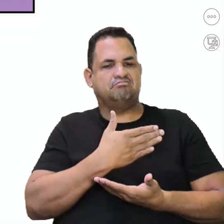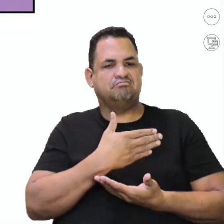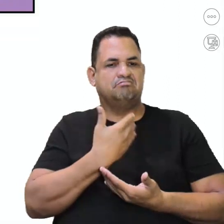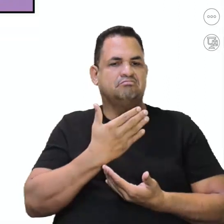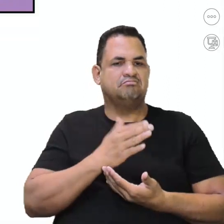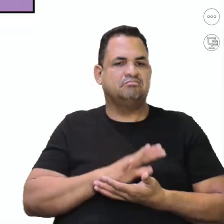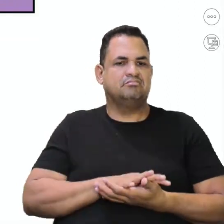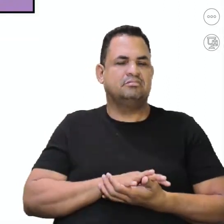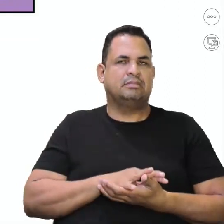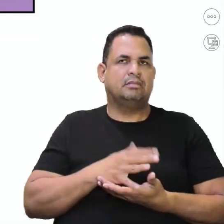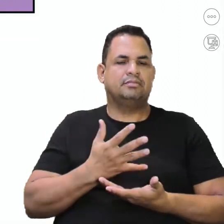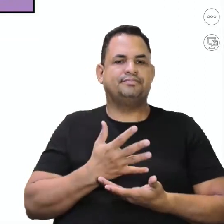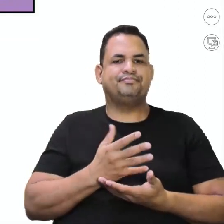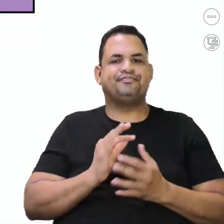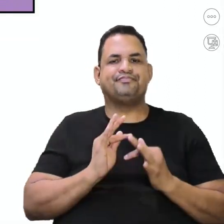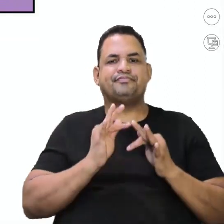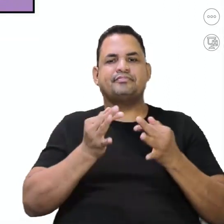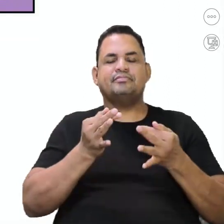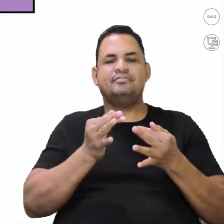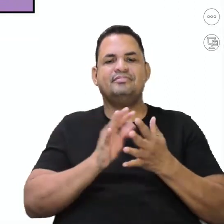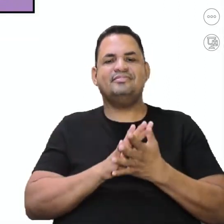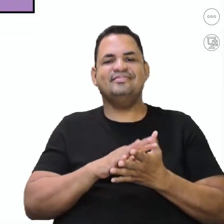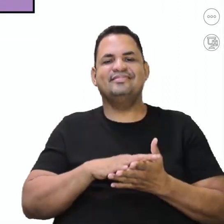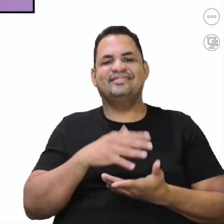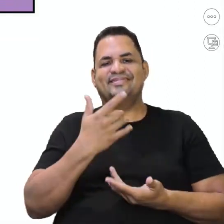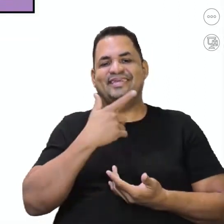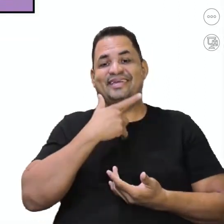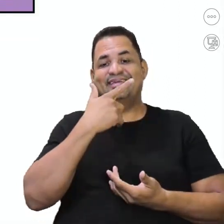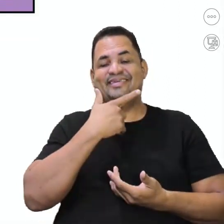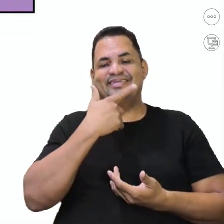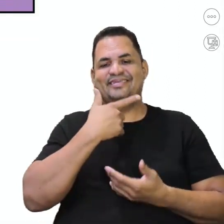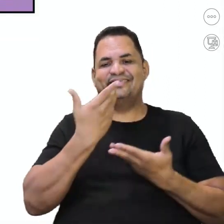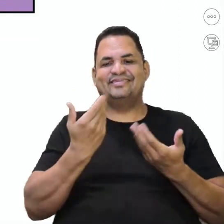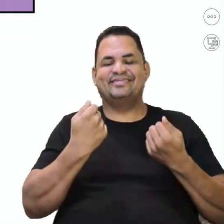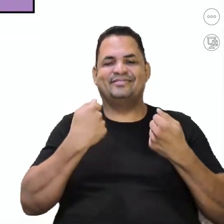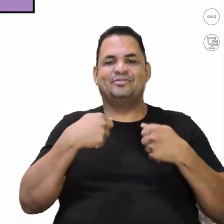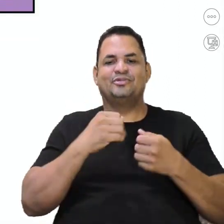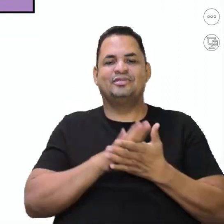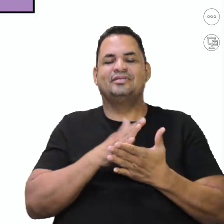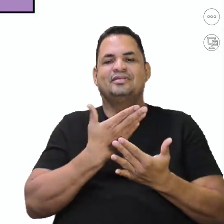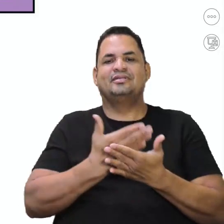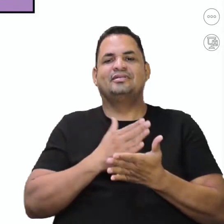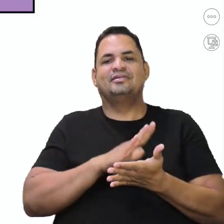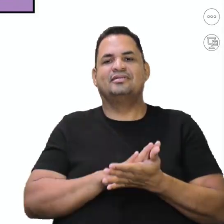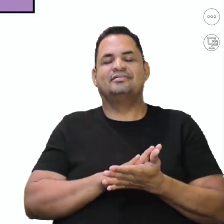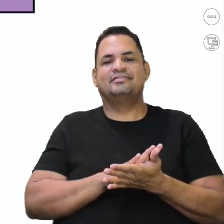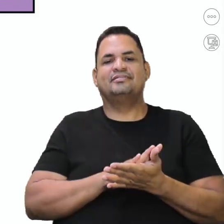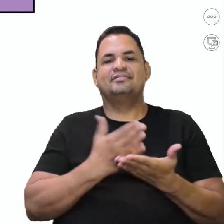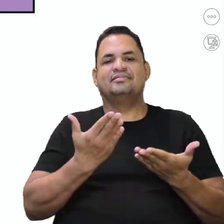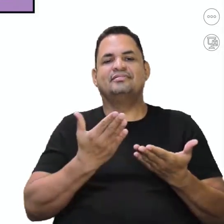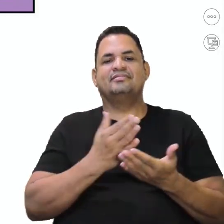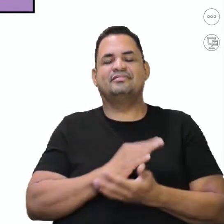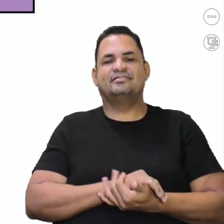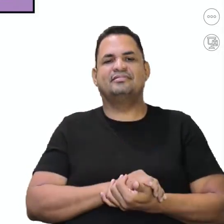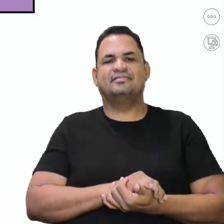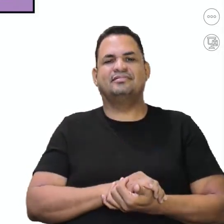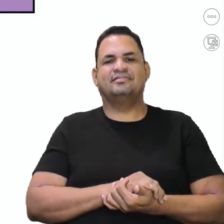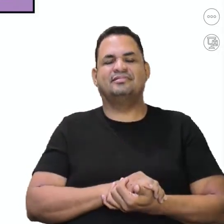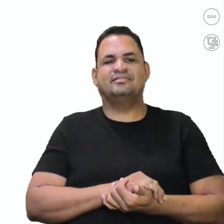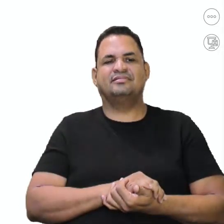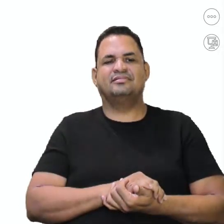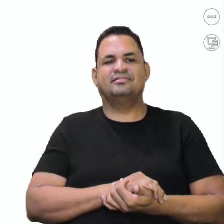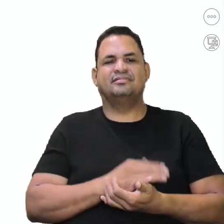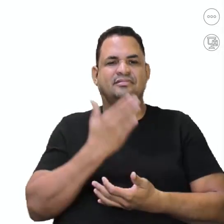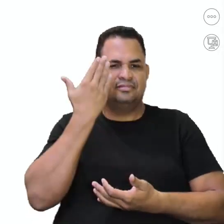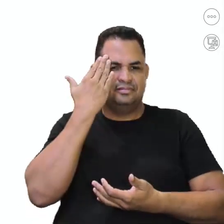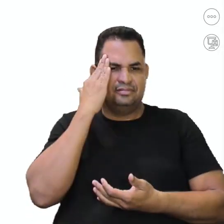meio entediado, e no final ele faz uma carinha feliz. Isso pode ajudar na interpretação do texto? Pode e muito. Vamos